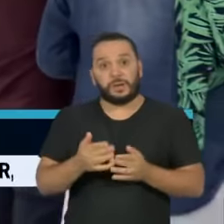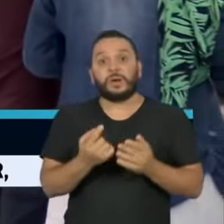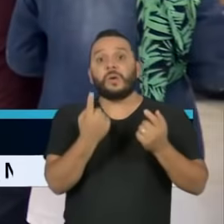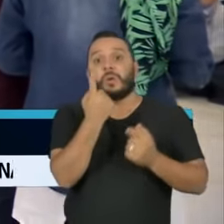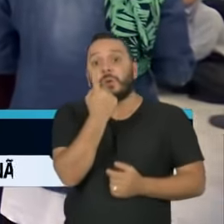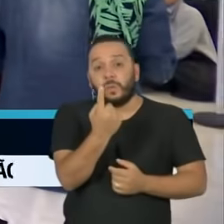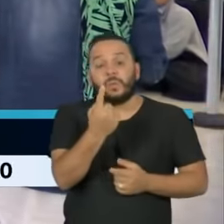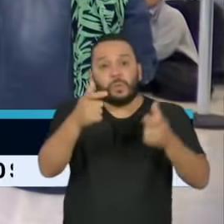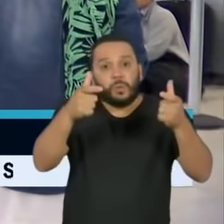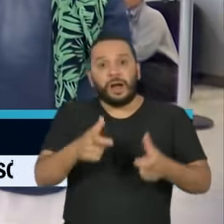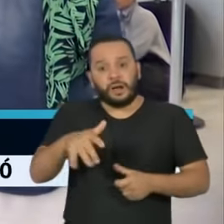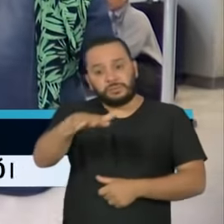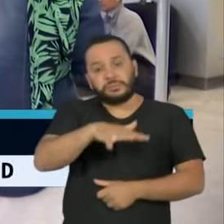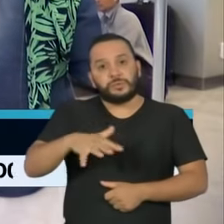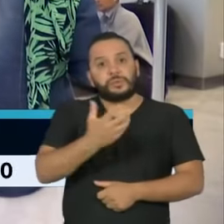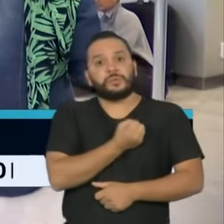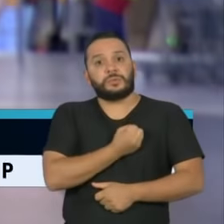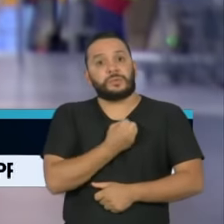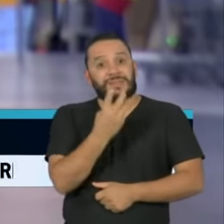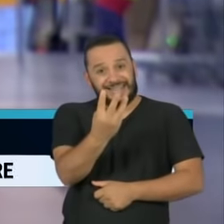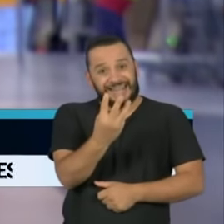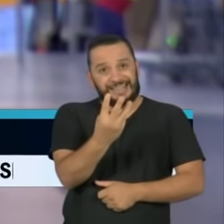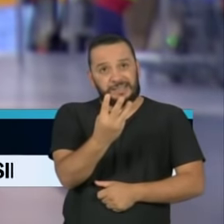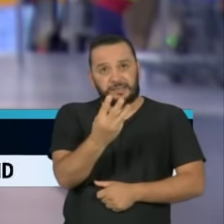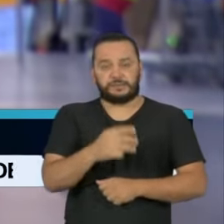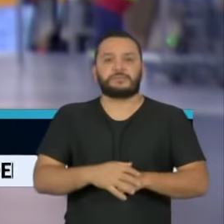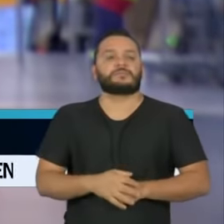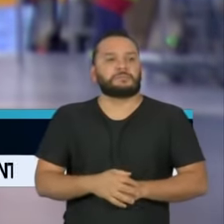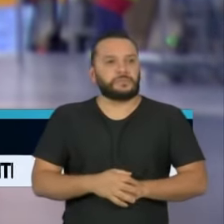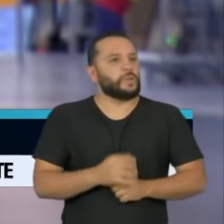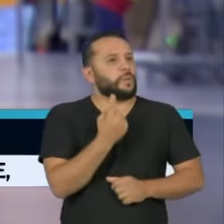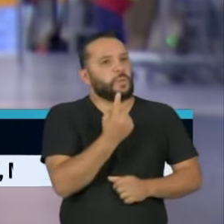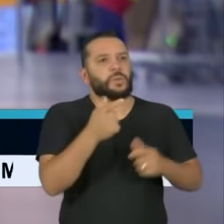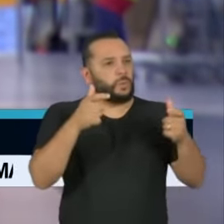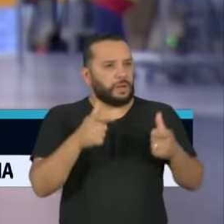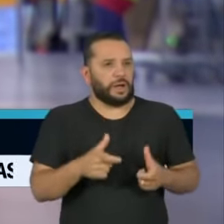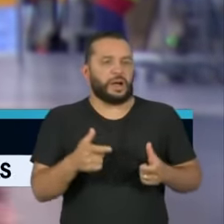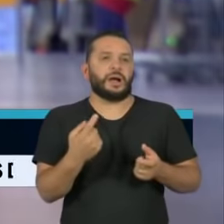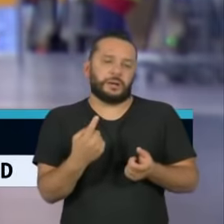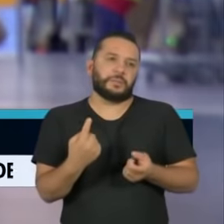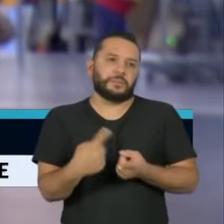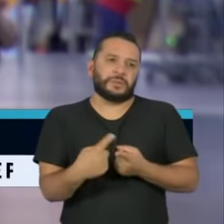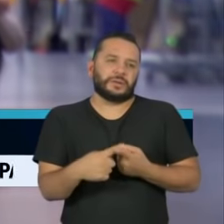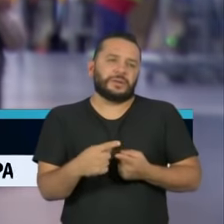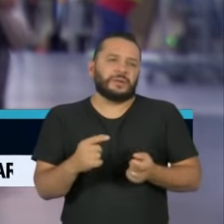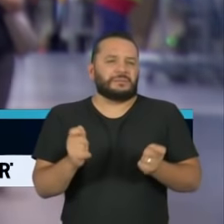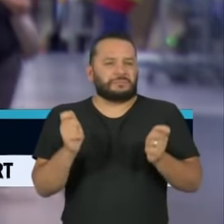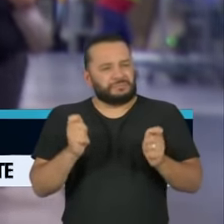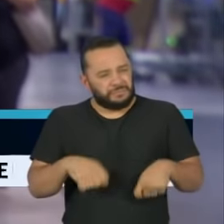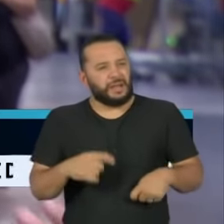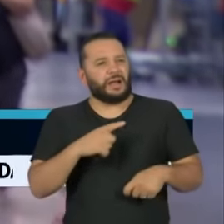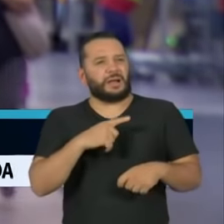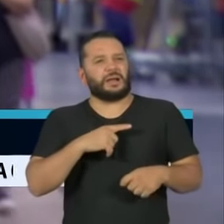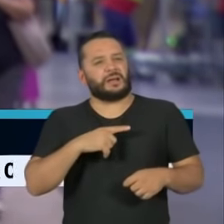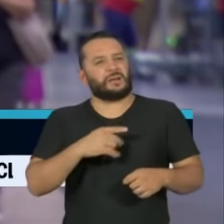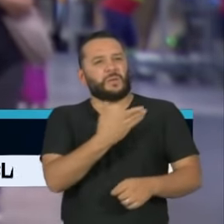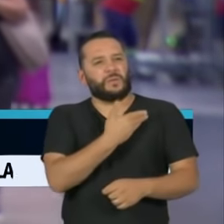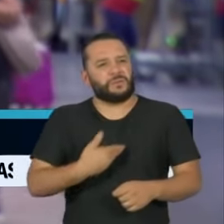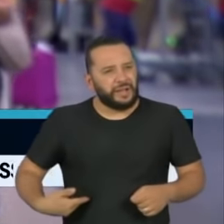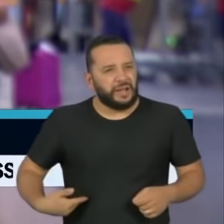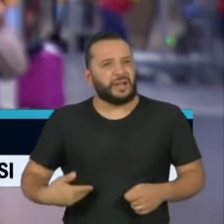das viagens ao exterior para o Terminal 3. Focando tudo num lugar só, ainda mais que tem o desembaraço aduaneiro, tem todos os procedimentos para quem